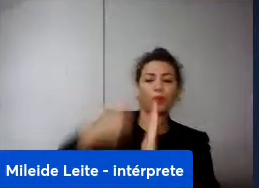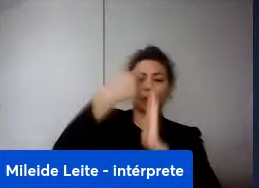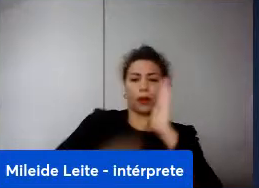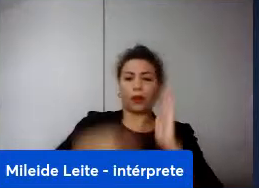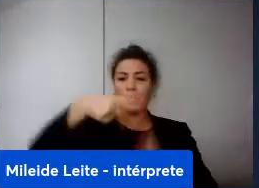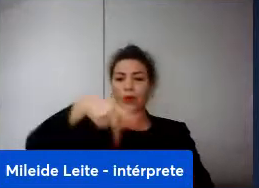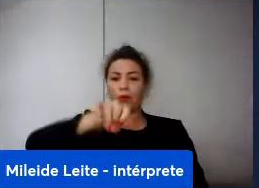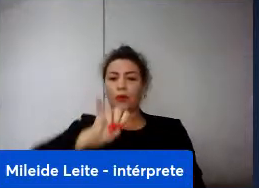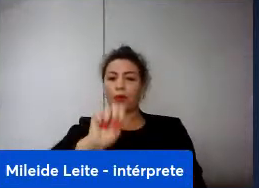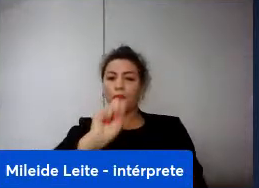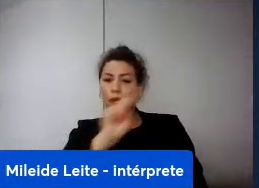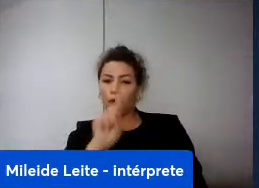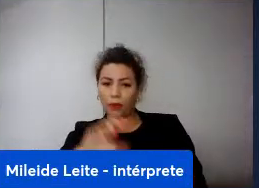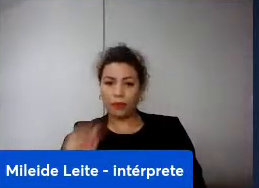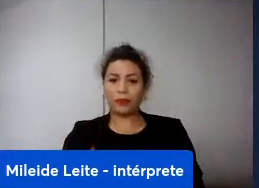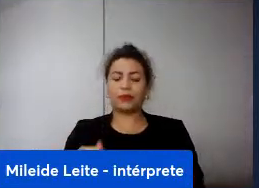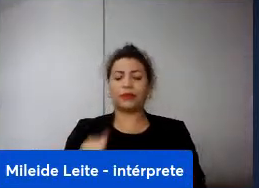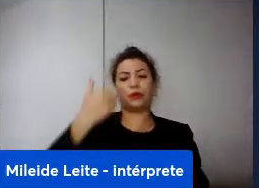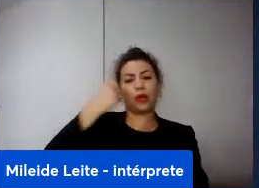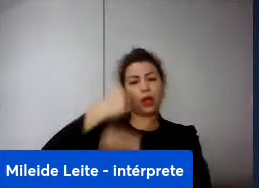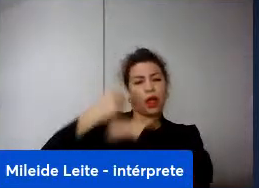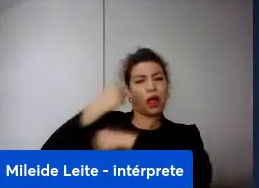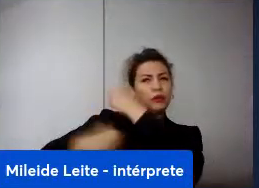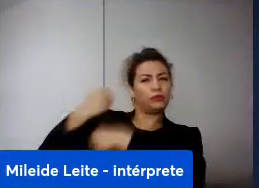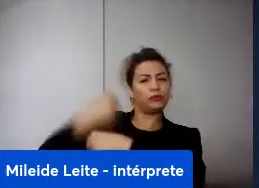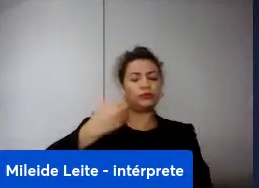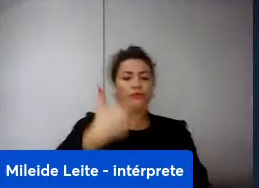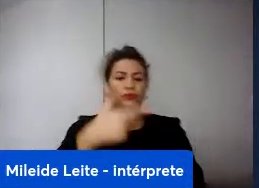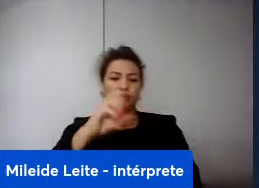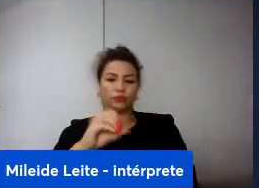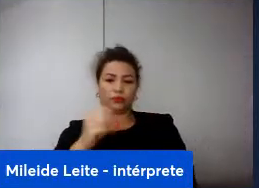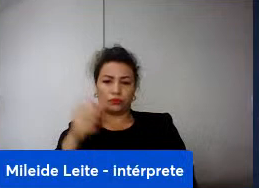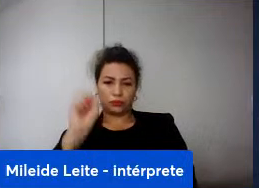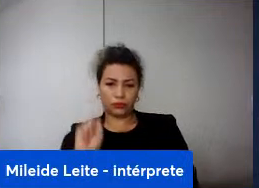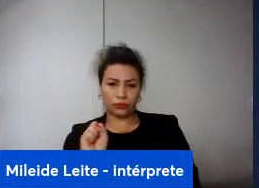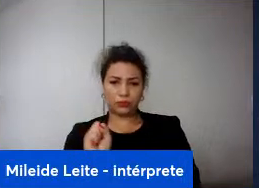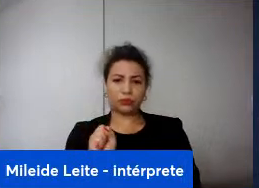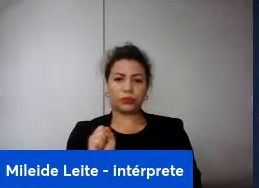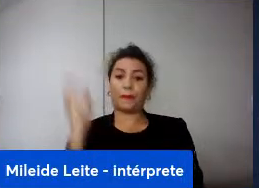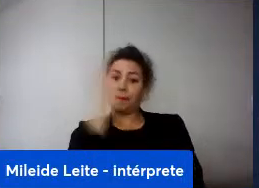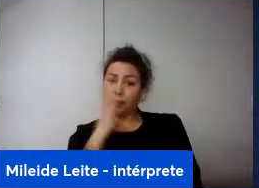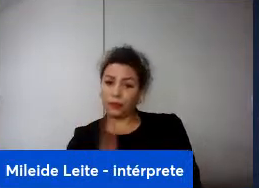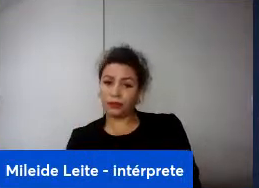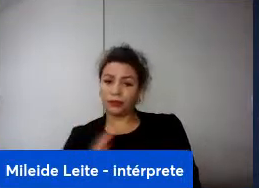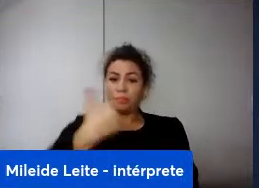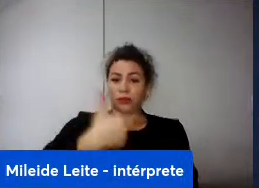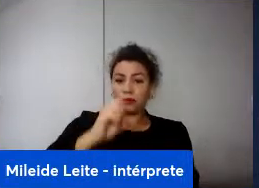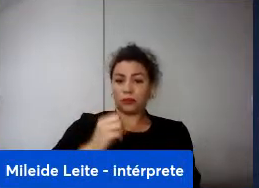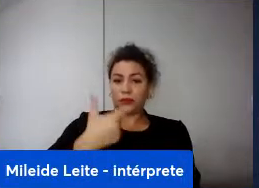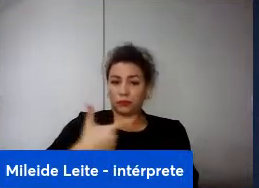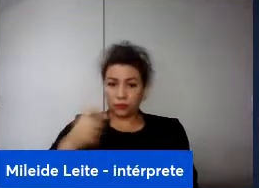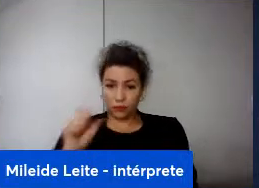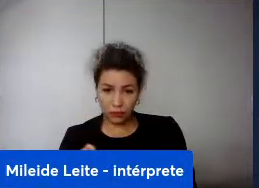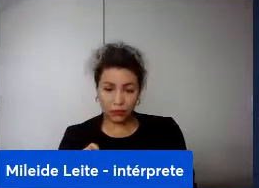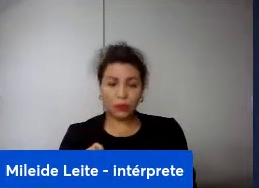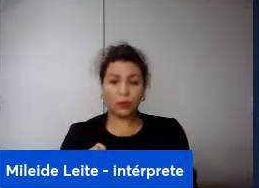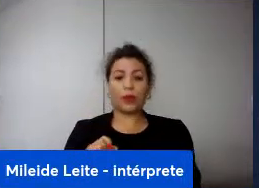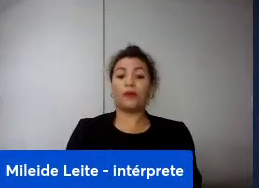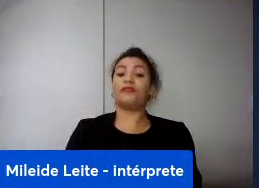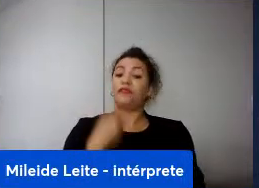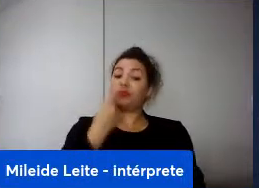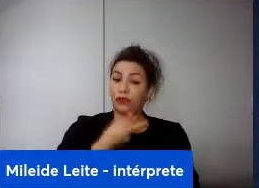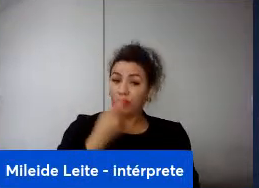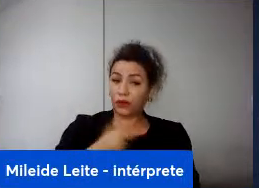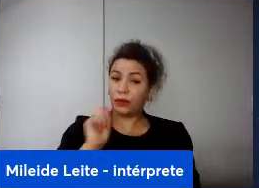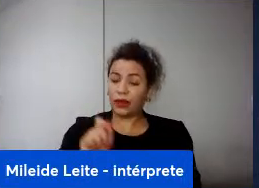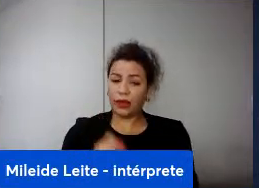PISA, edição de 2018, no Brasil 2020, segundo o qual